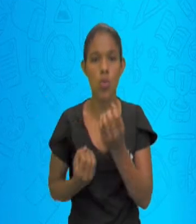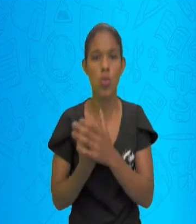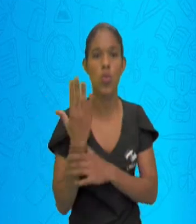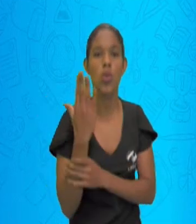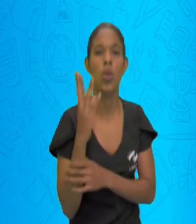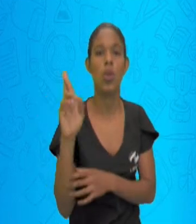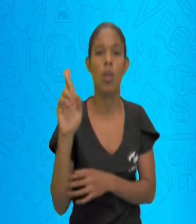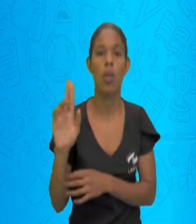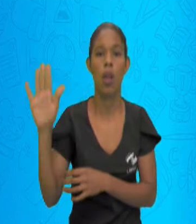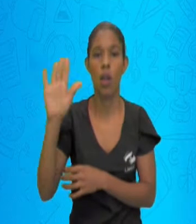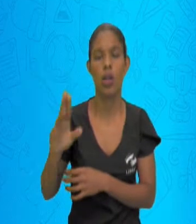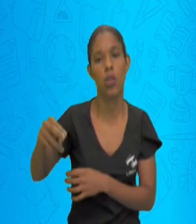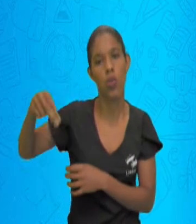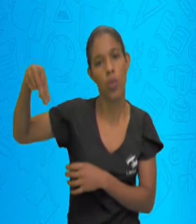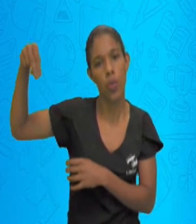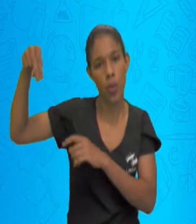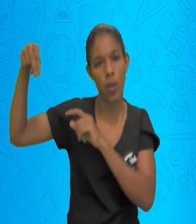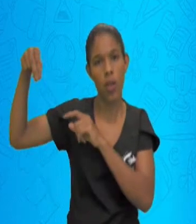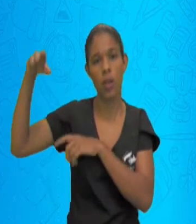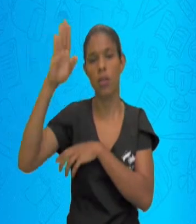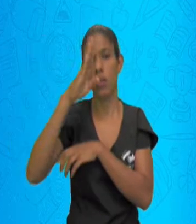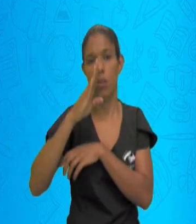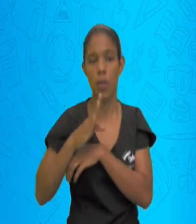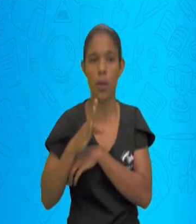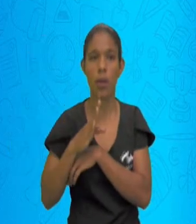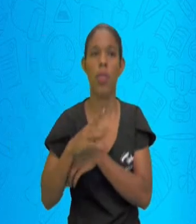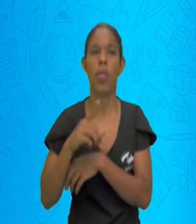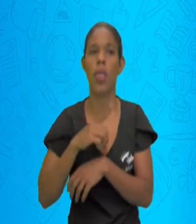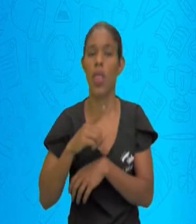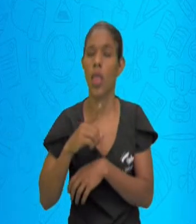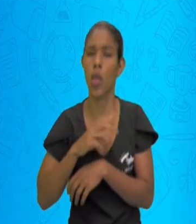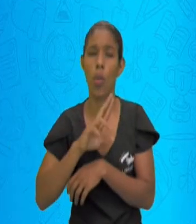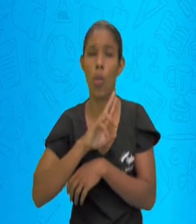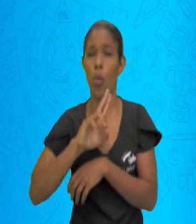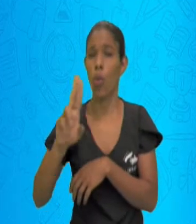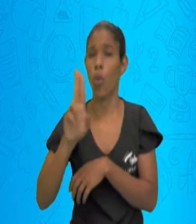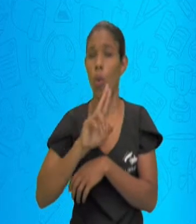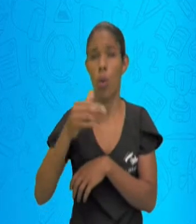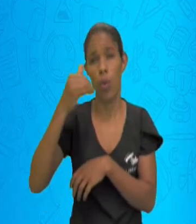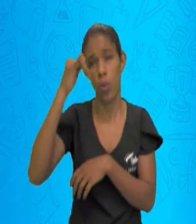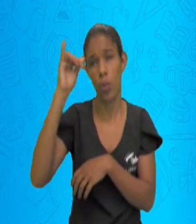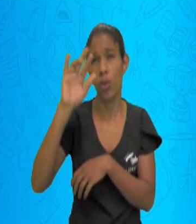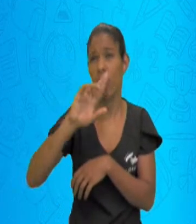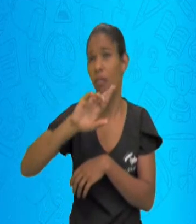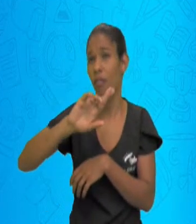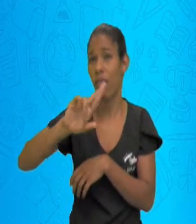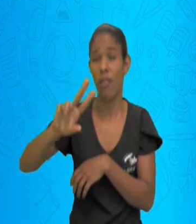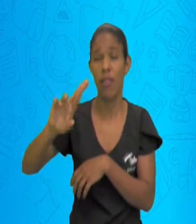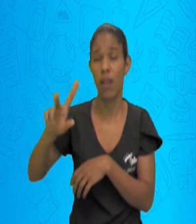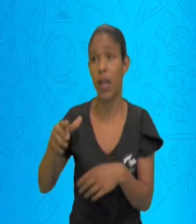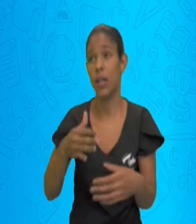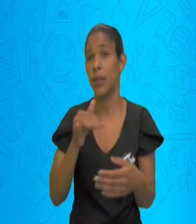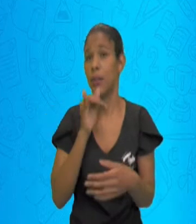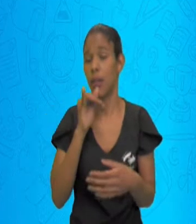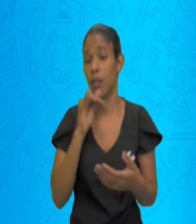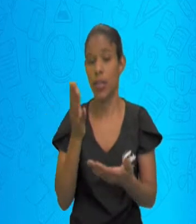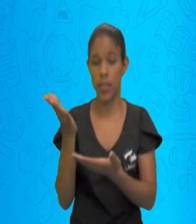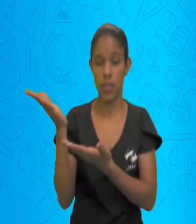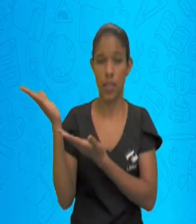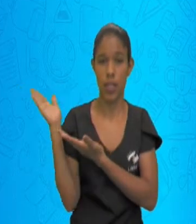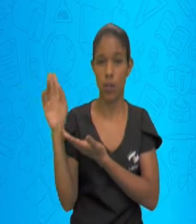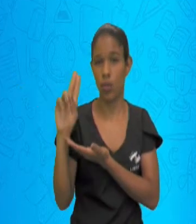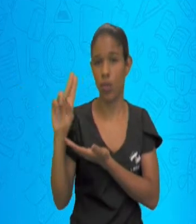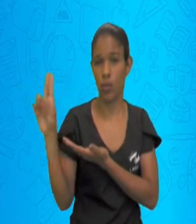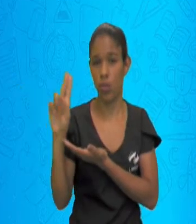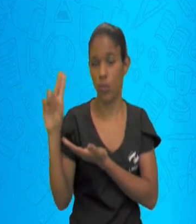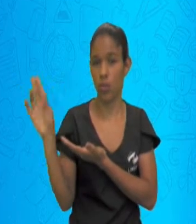ocorre, recebe diversos nomes, como Boi Bumbá, o Boi de Parintins, no Amazonas, Bumba Meu